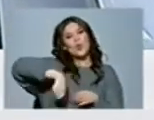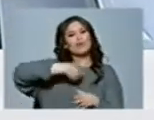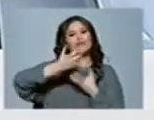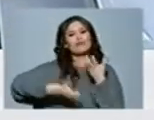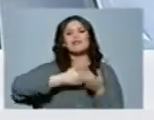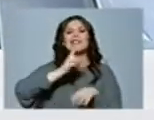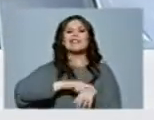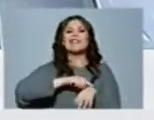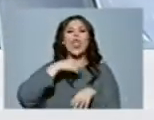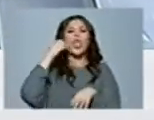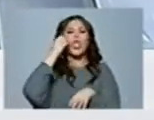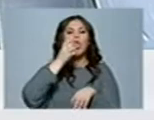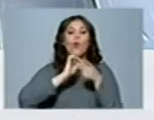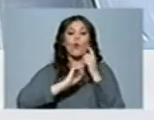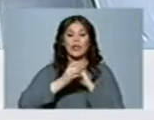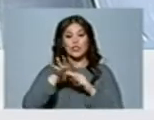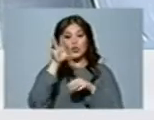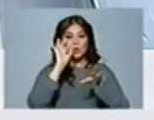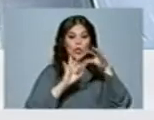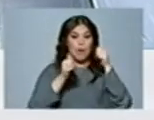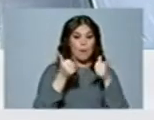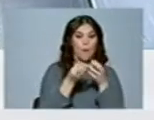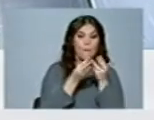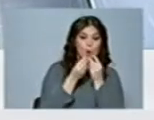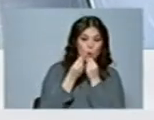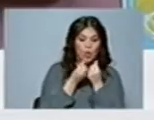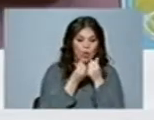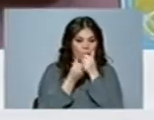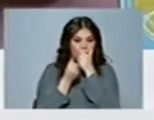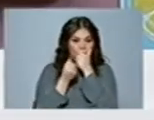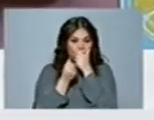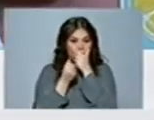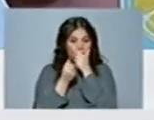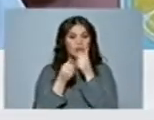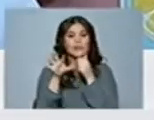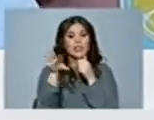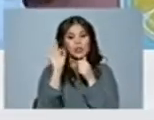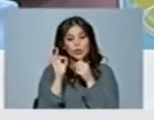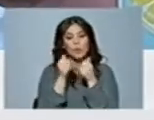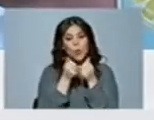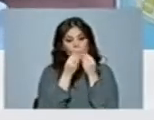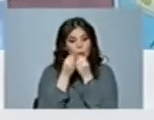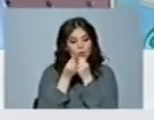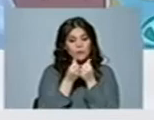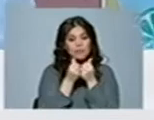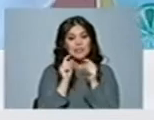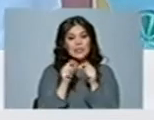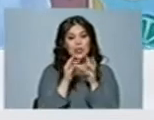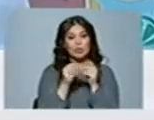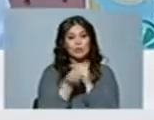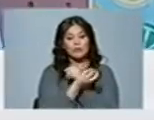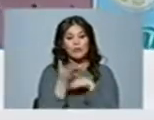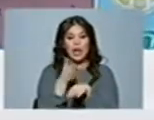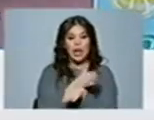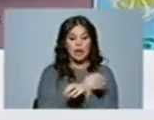tempo nesta situação toda é realmente escolher os bons produtos, conseguirmos encontrar os bons produtos. Portanto, eu vou então, estes produtos já foram lavados, isto